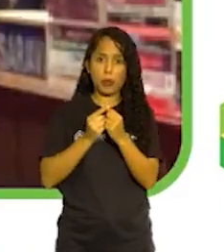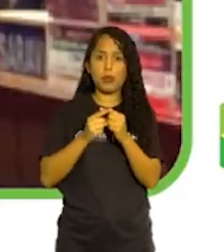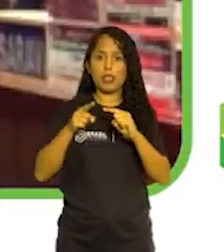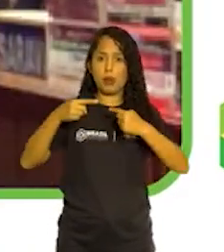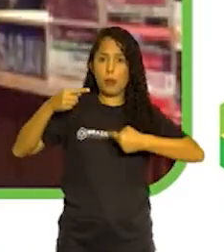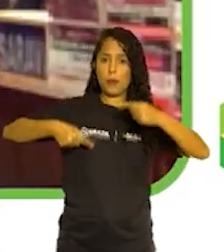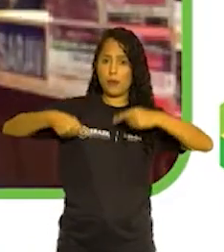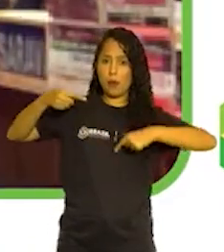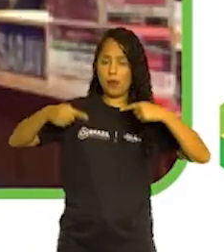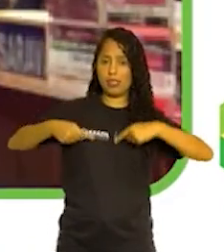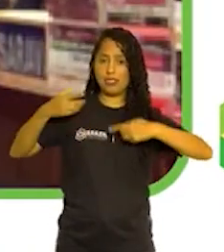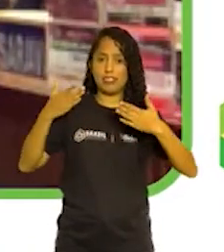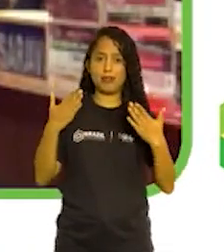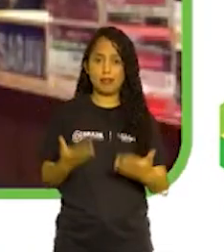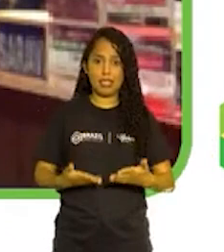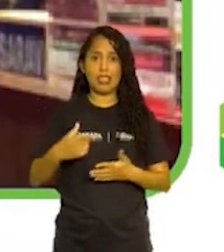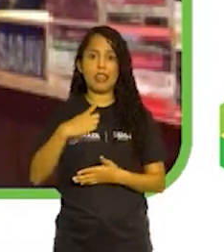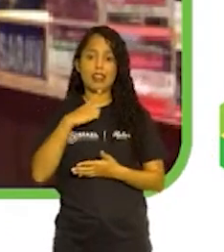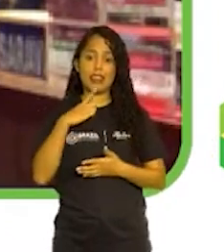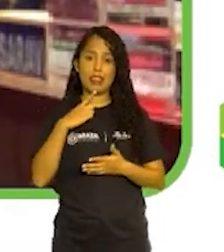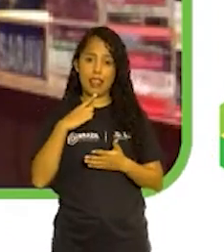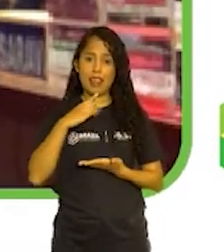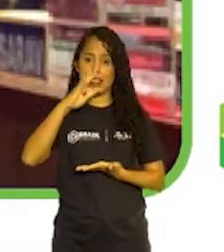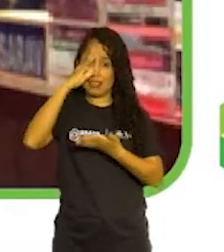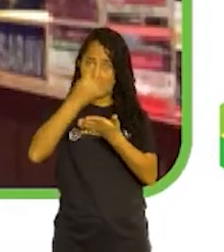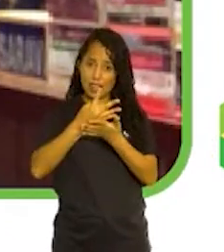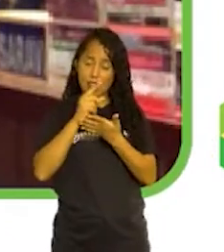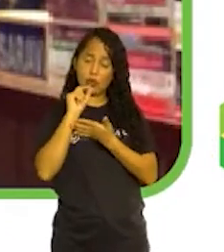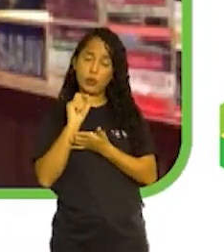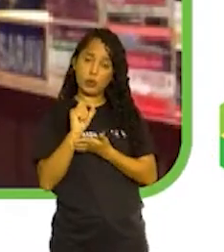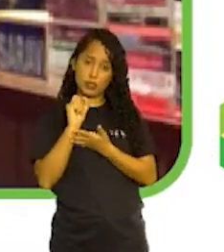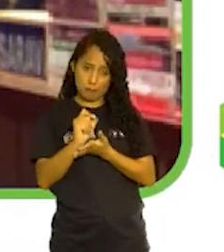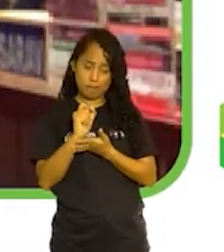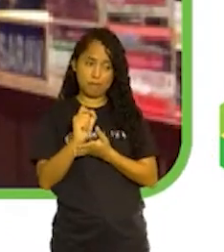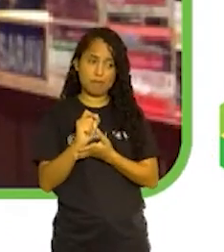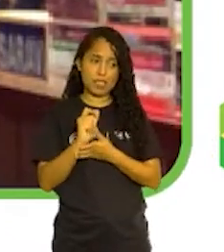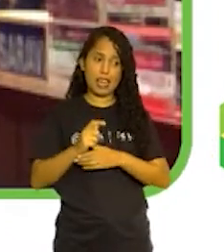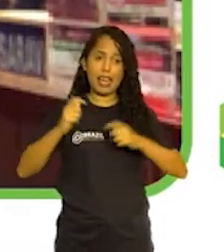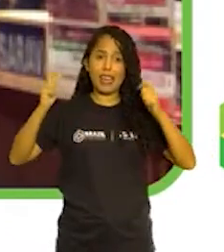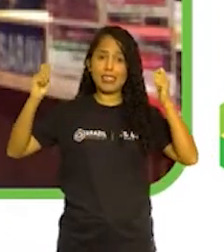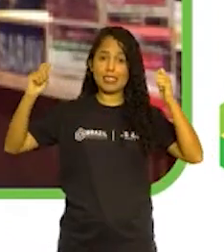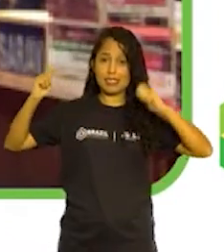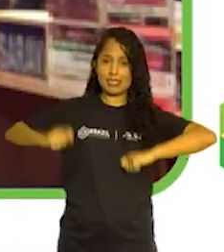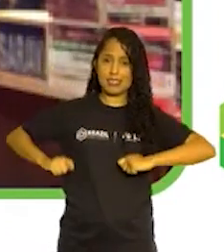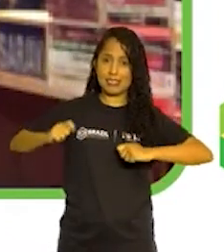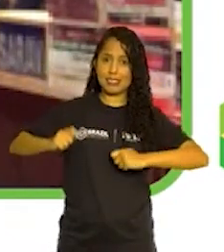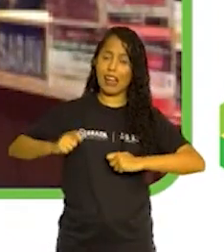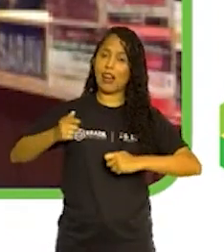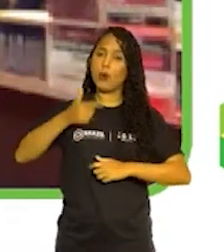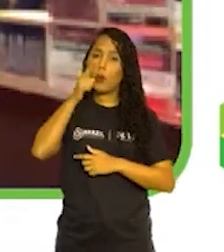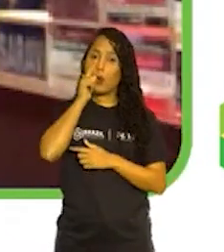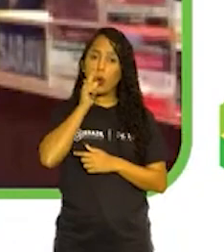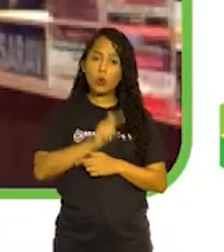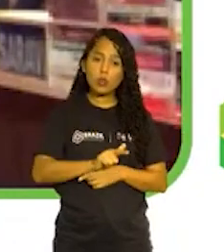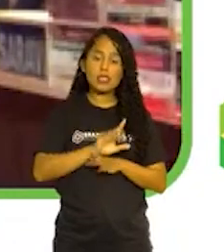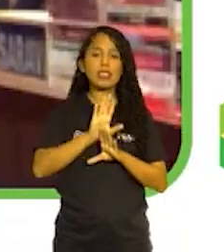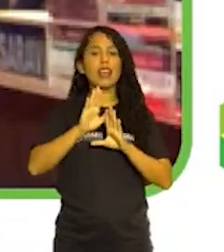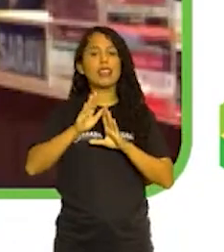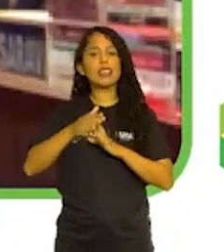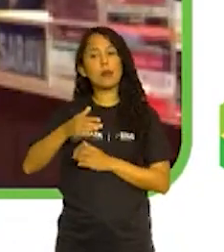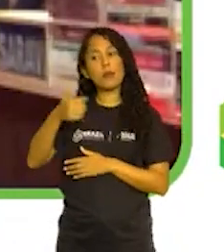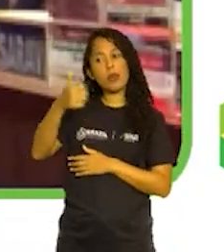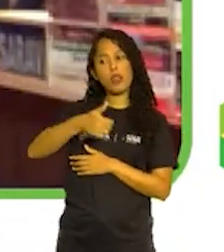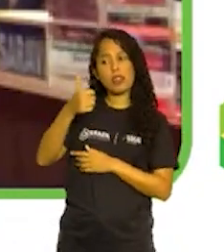e que, em tese, né, atenderia às prioridades da sociedade. Me parece que